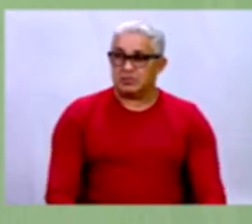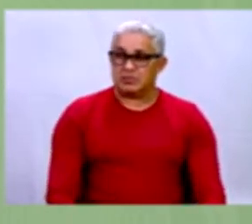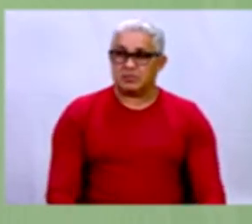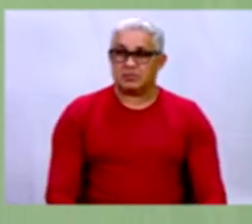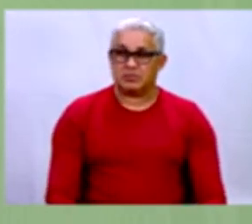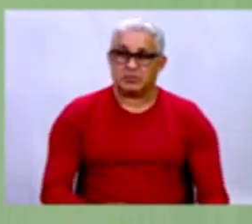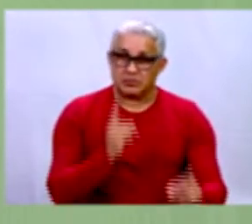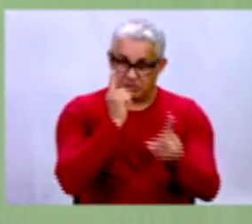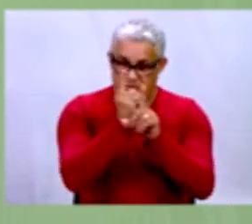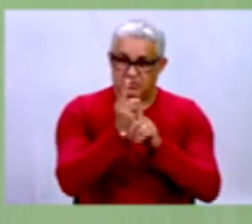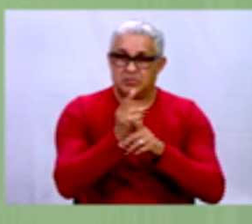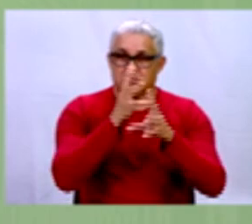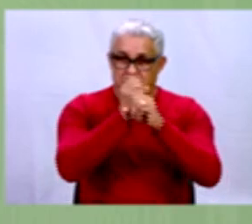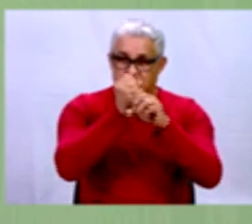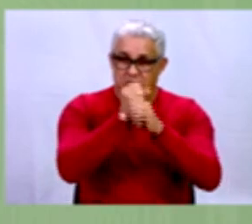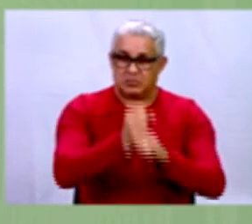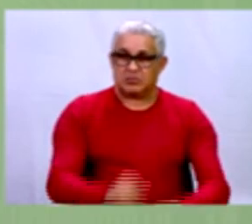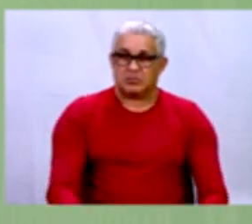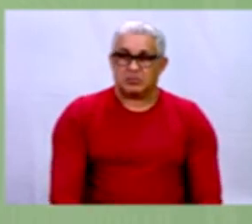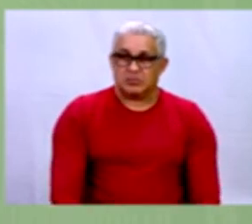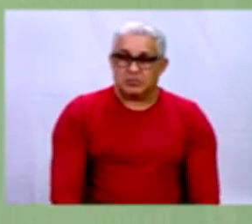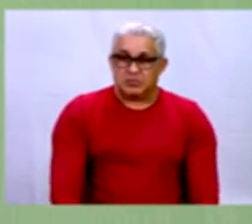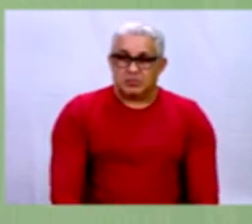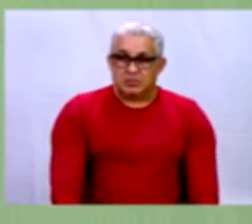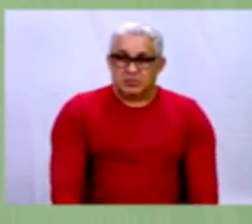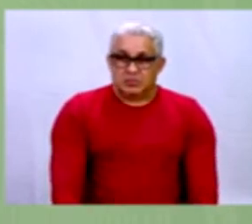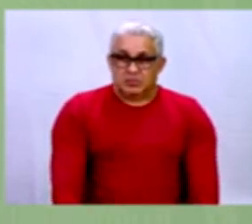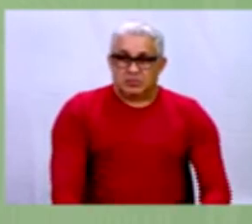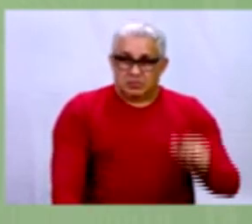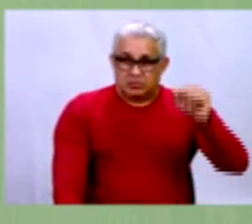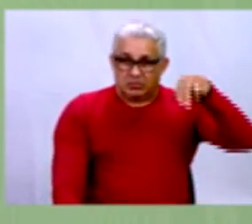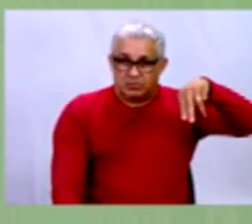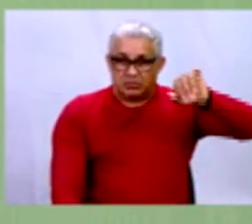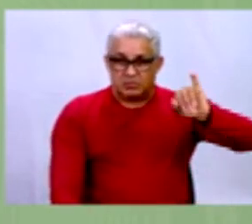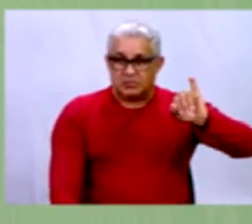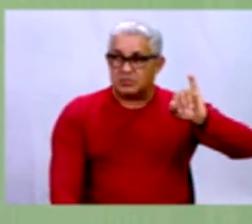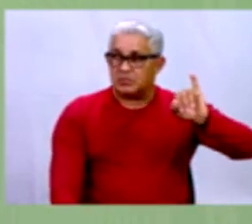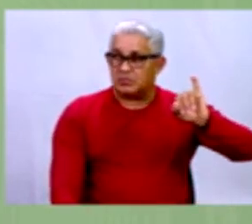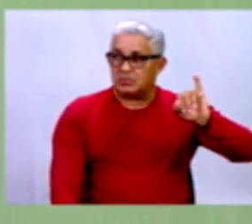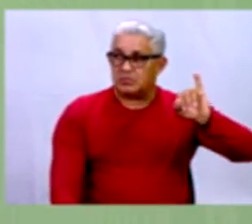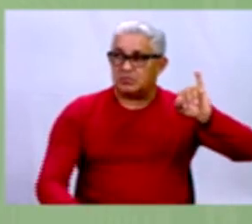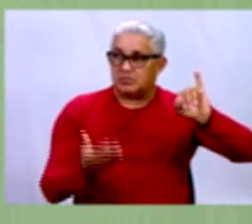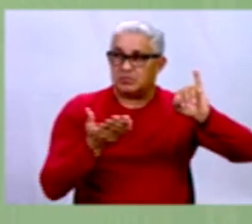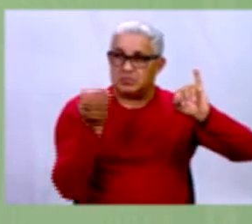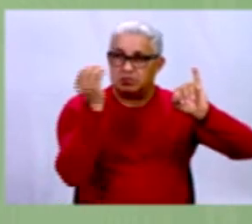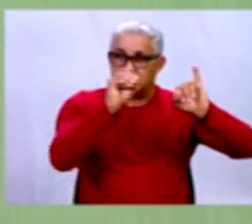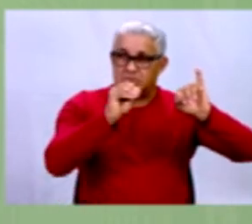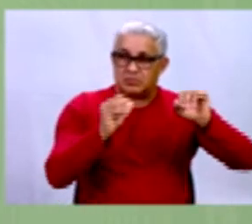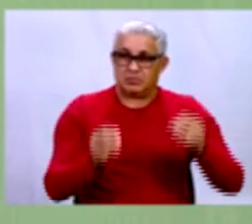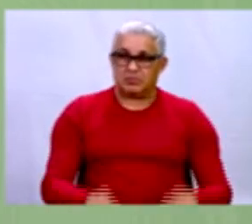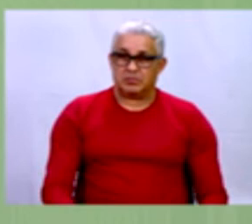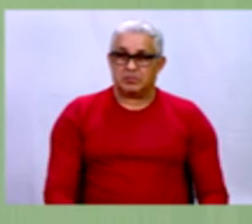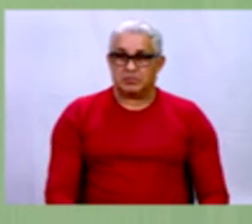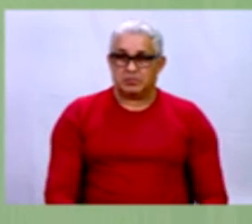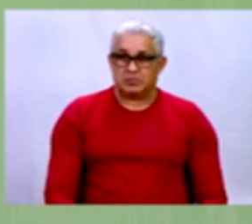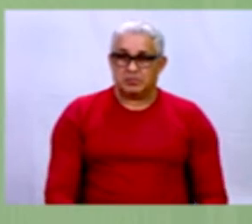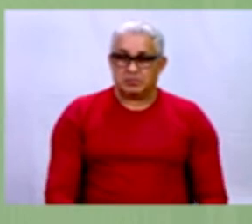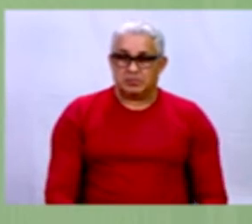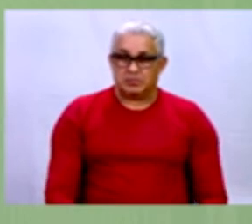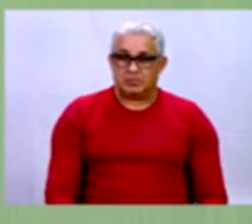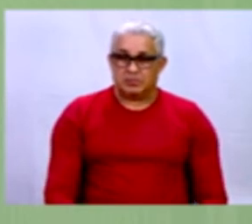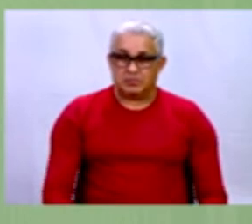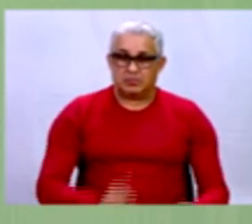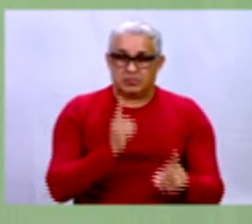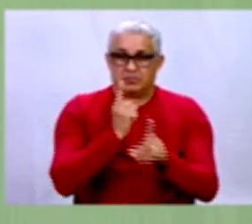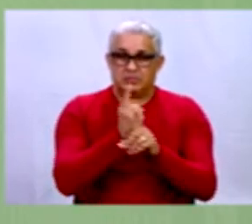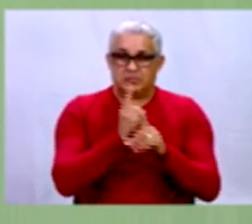5,6413 foi o que a gente encontrou na fórmula do ANI. Vamos colocar ela agora na fórmula para